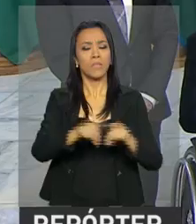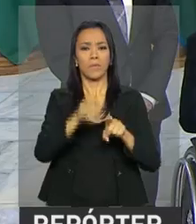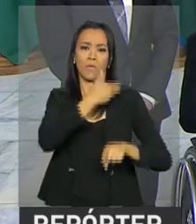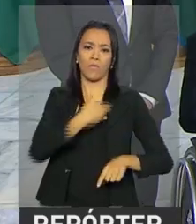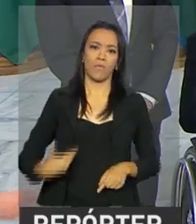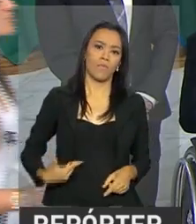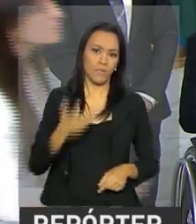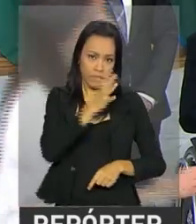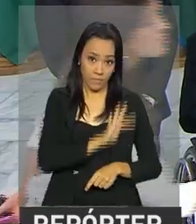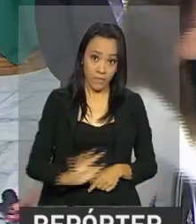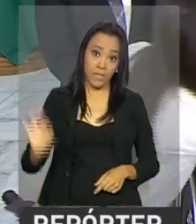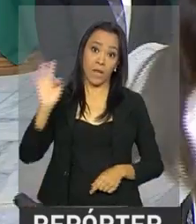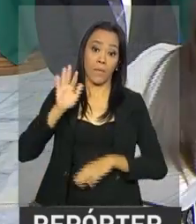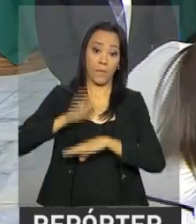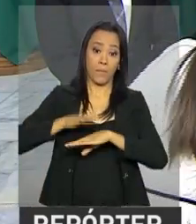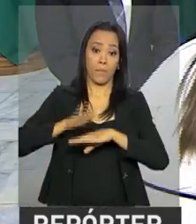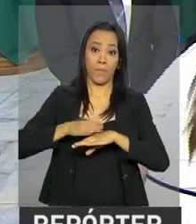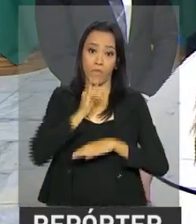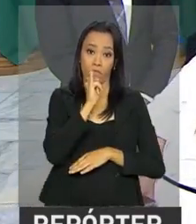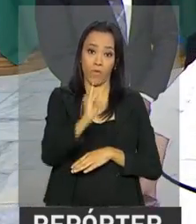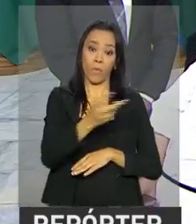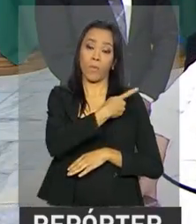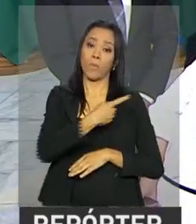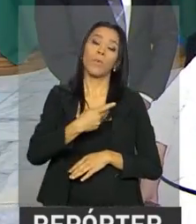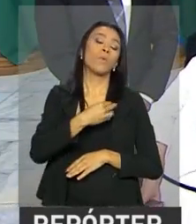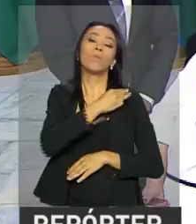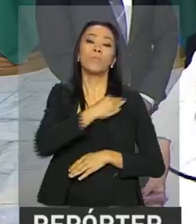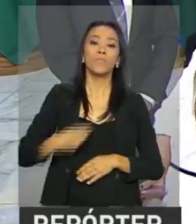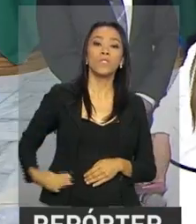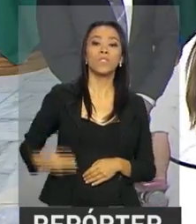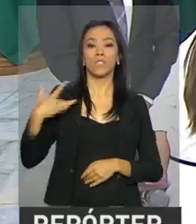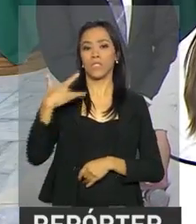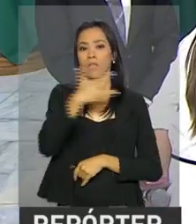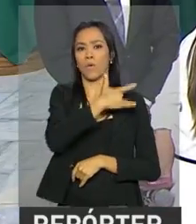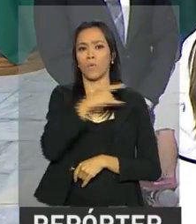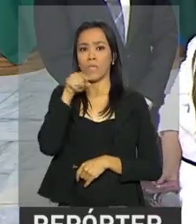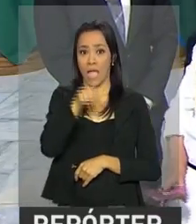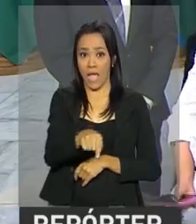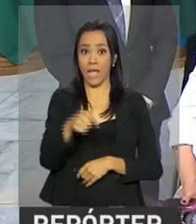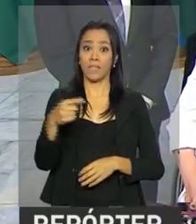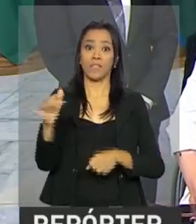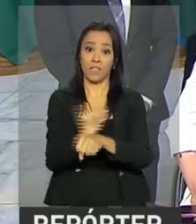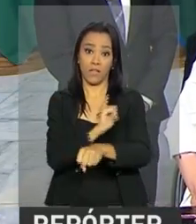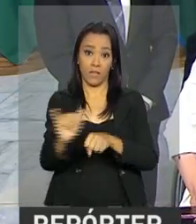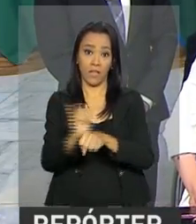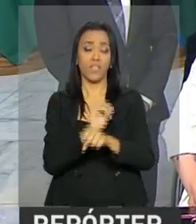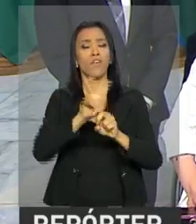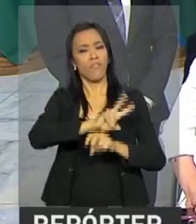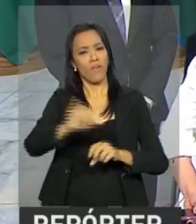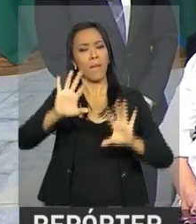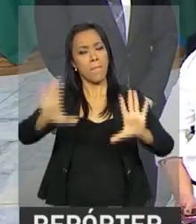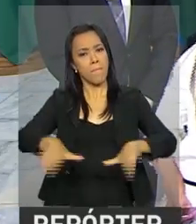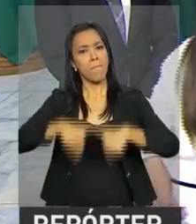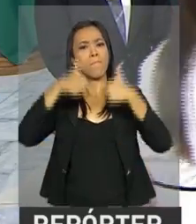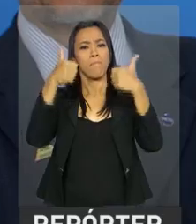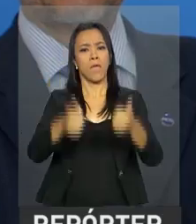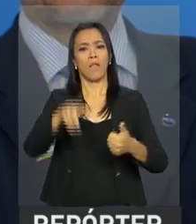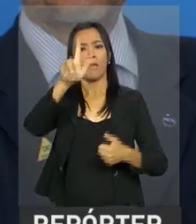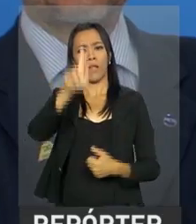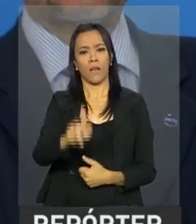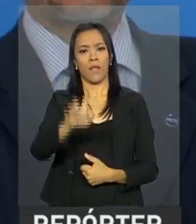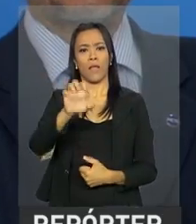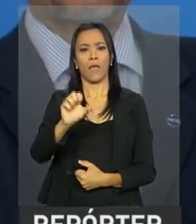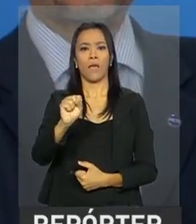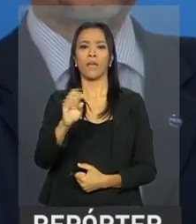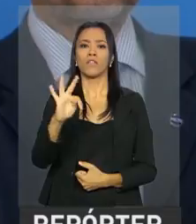federal. Segundo o ministro da Saúde, Ricardo Barros, a medida vai melhorar a gestão e trazer economia para o governo. Isso